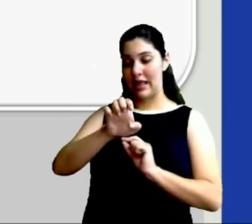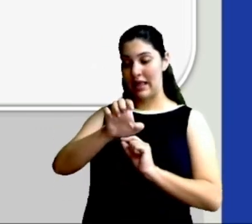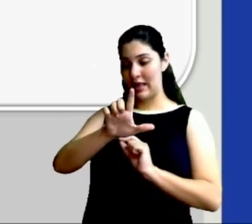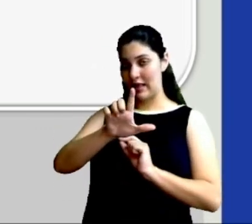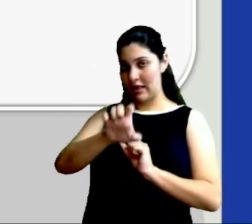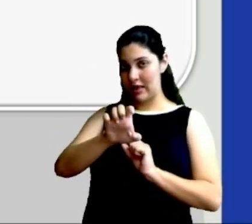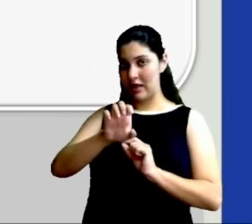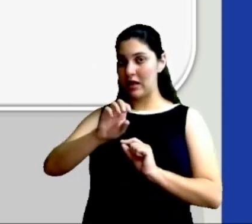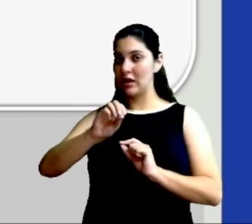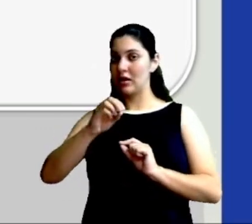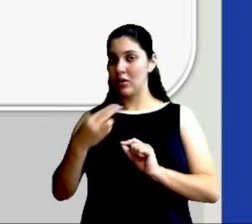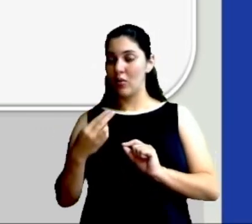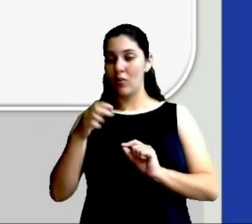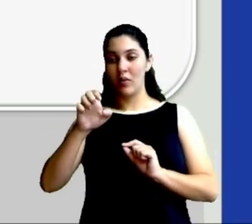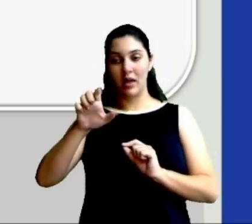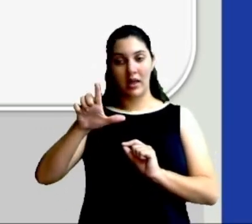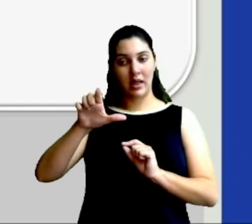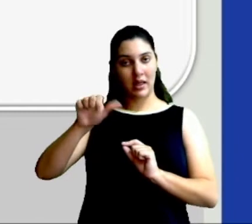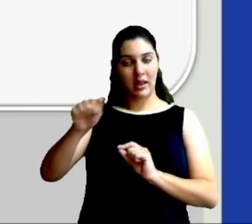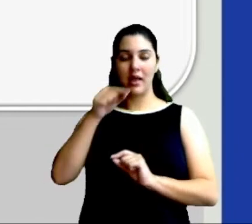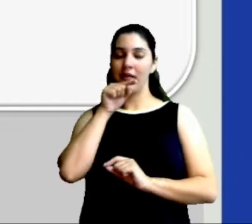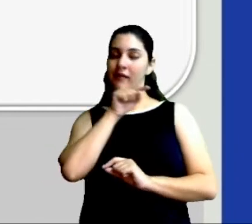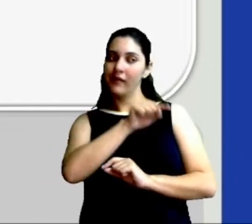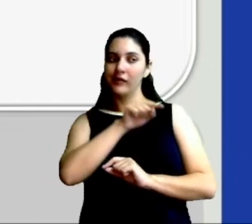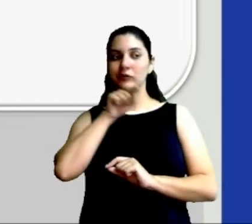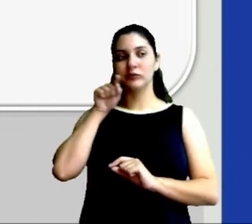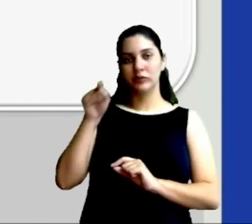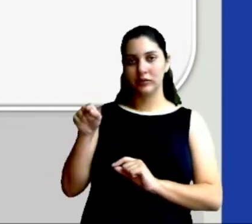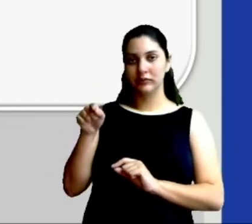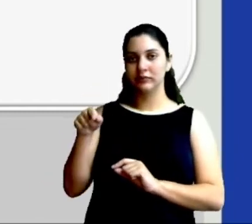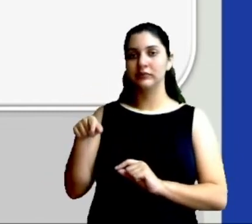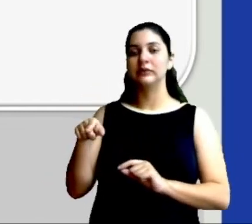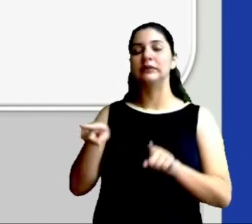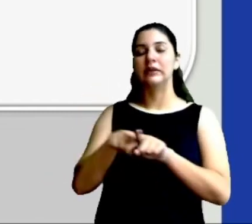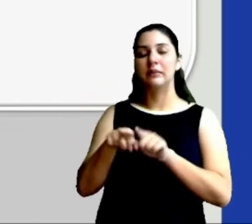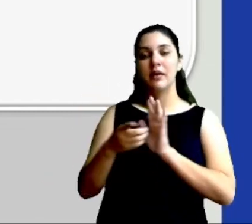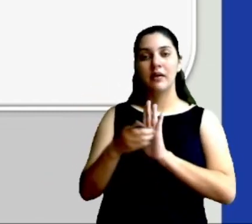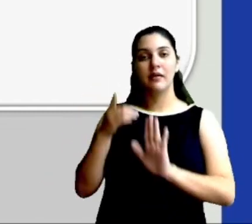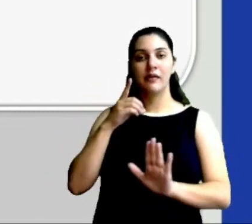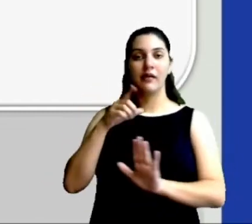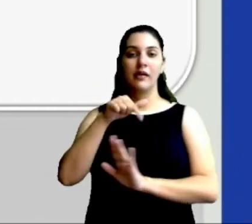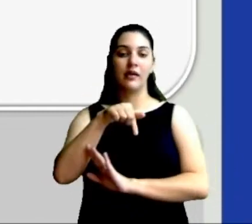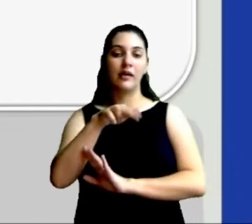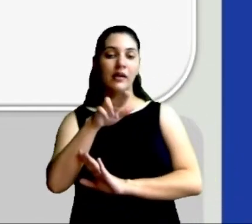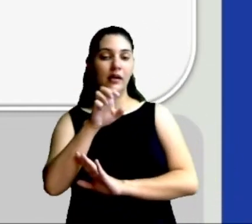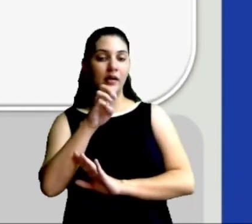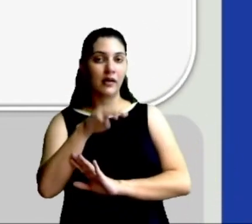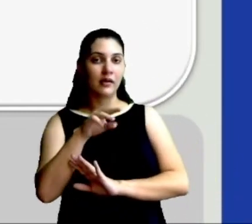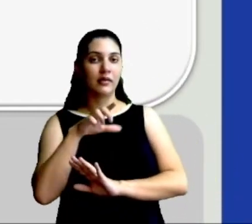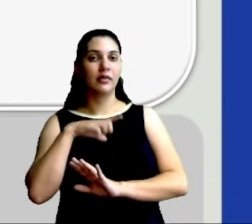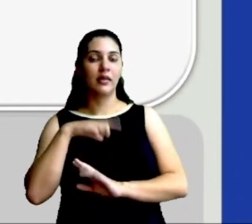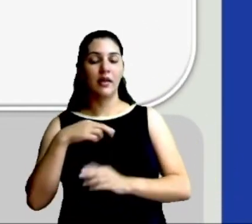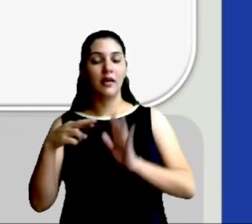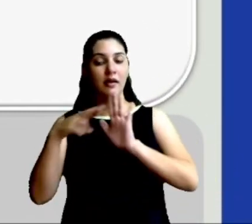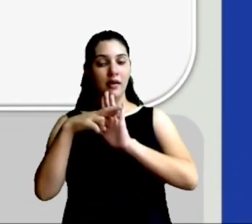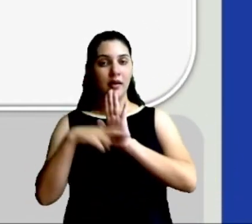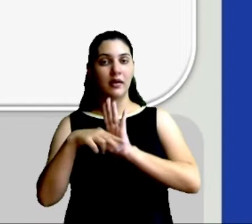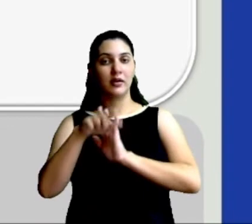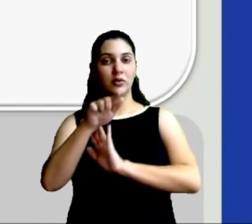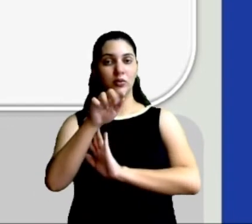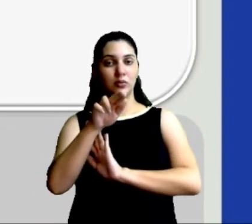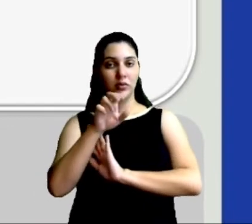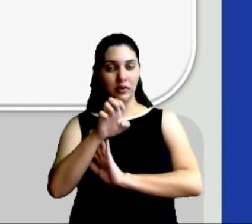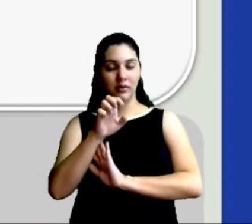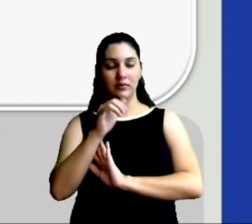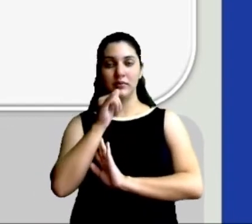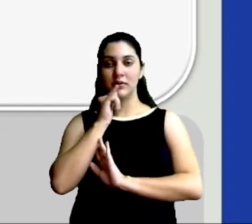Ou também ele pode concordar com o antecedente do pronome quem. Então, também pode ser aquela regrinha do que, certo? Olha o